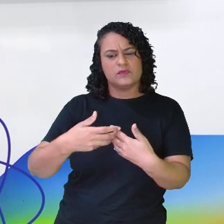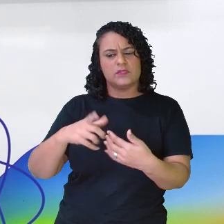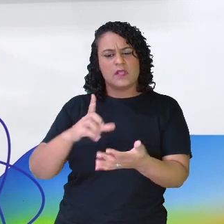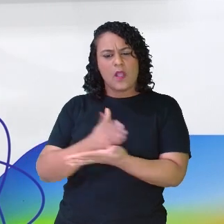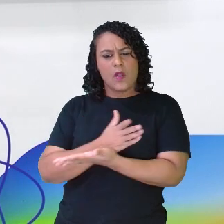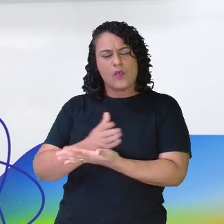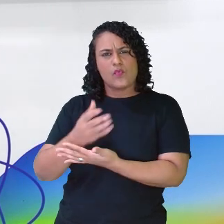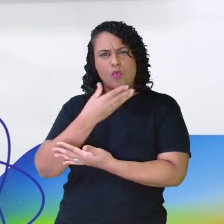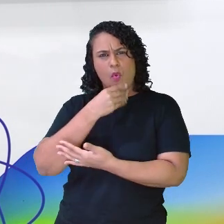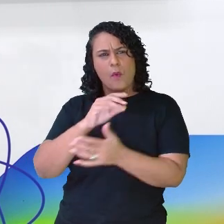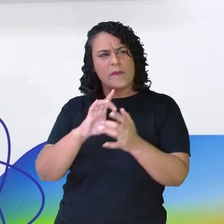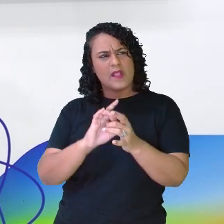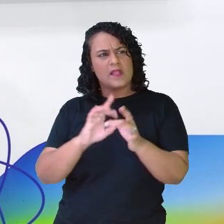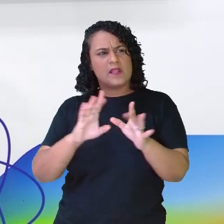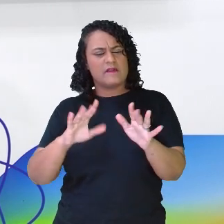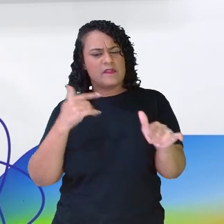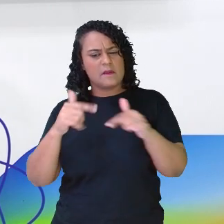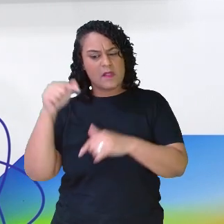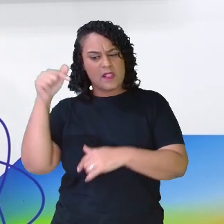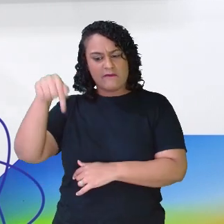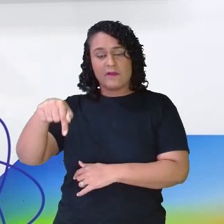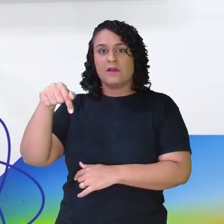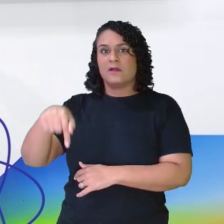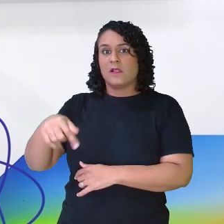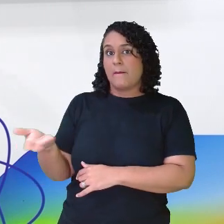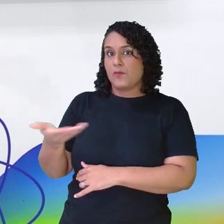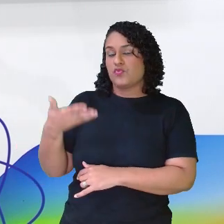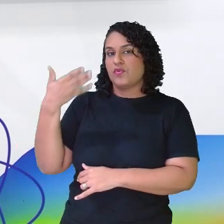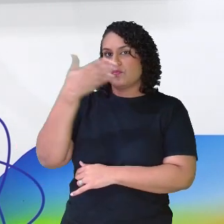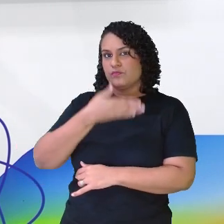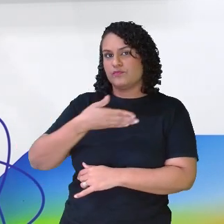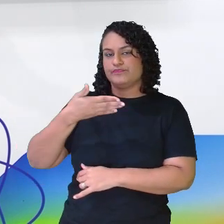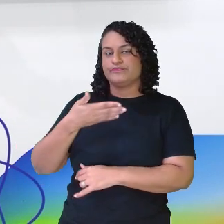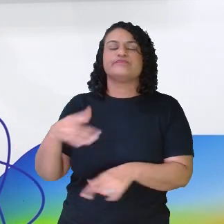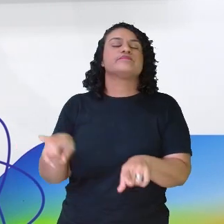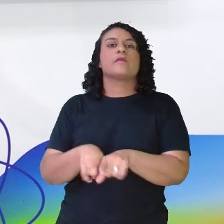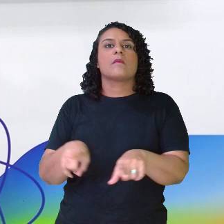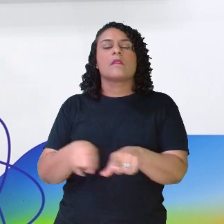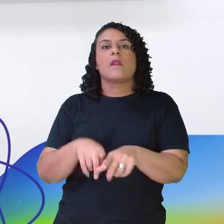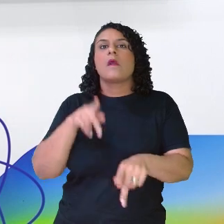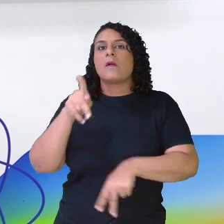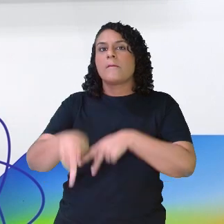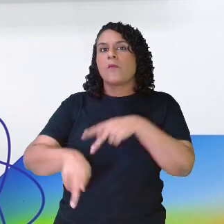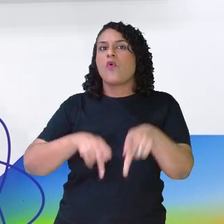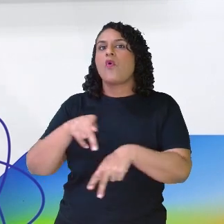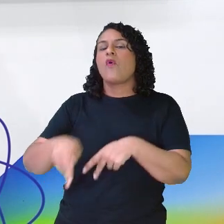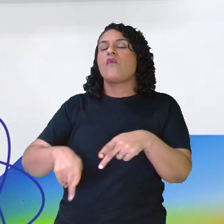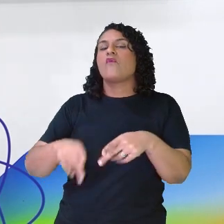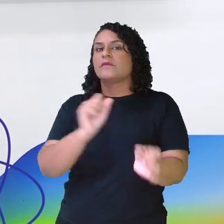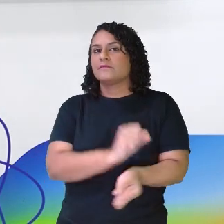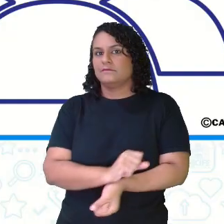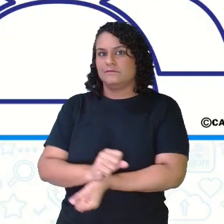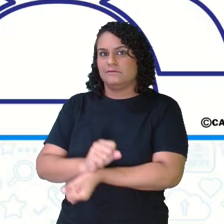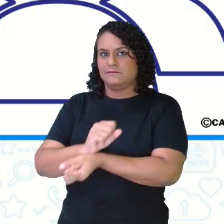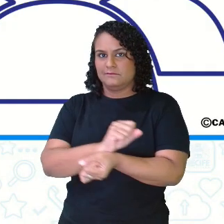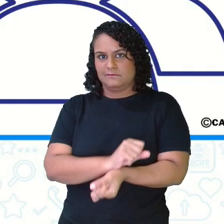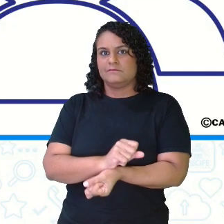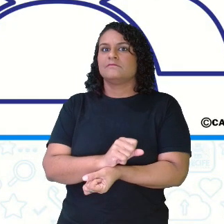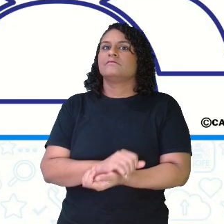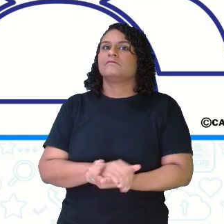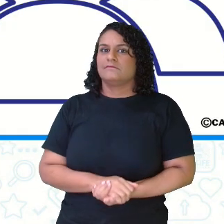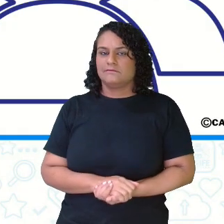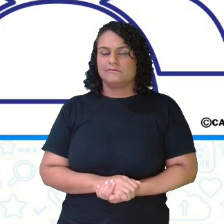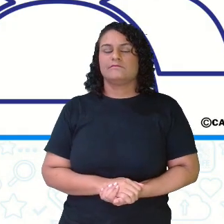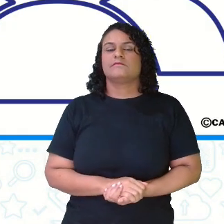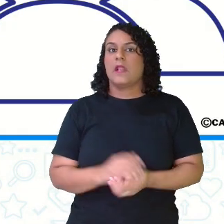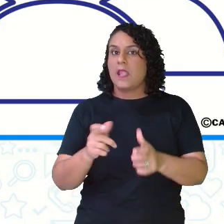trabalhavam dentro desses engenhos também. E nós tínhamos os povos que eram escravizados, que nesse caso aí eram